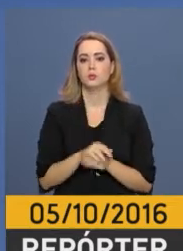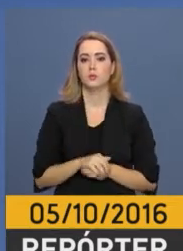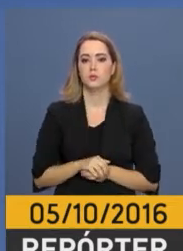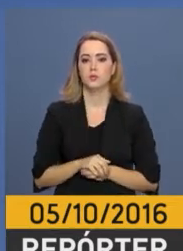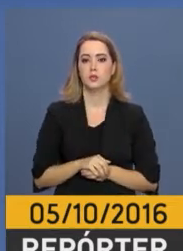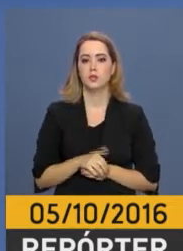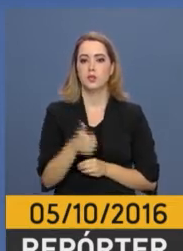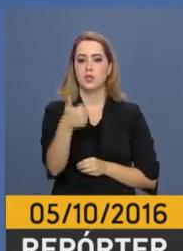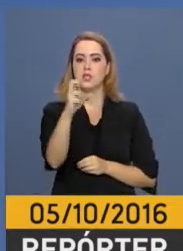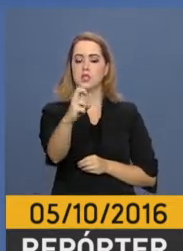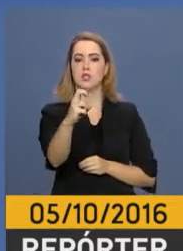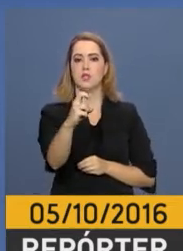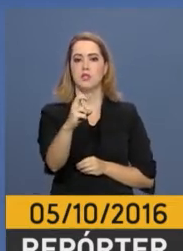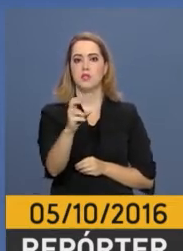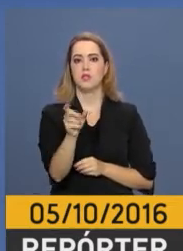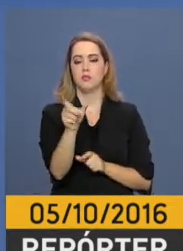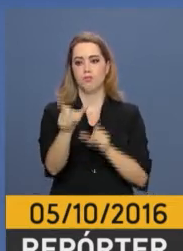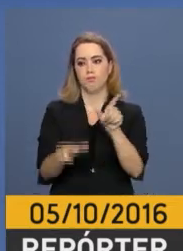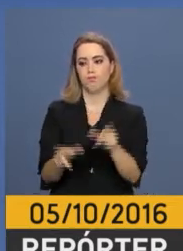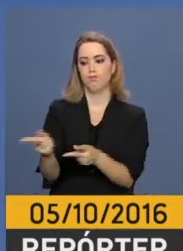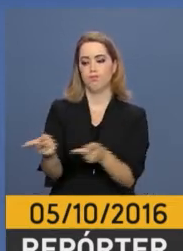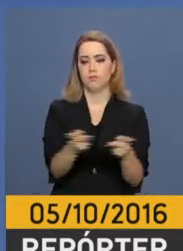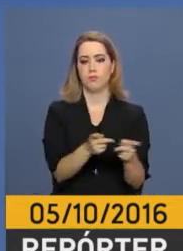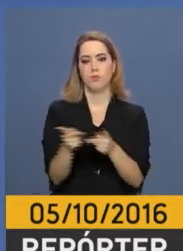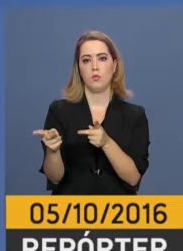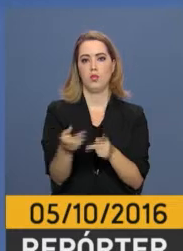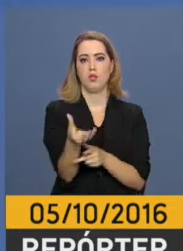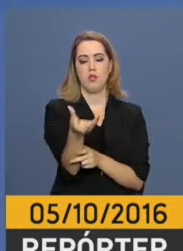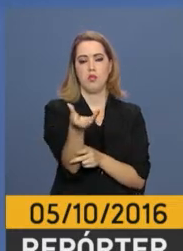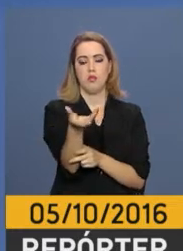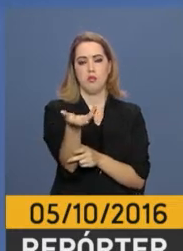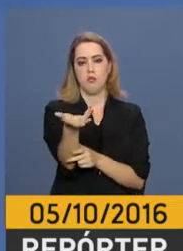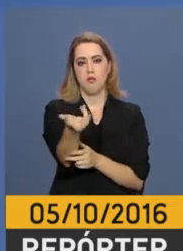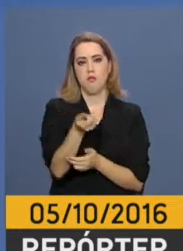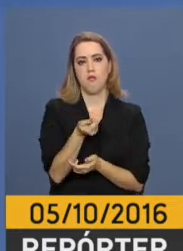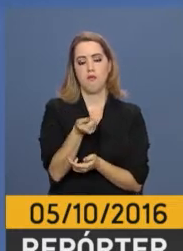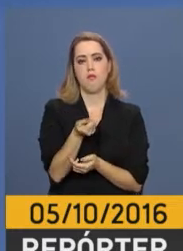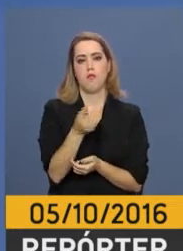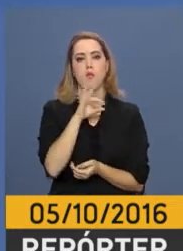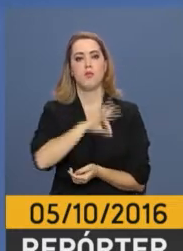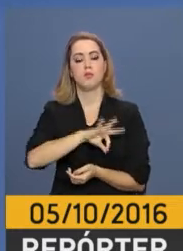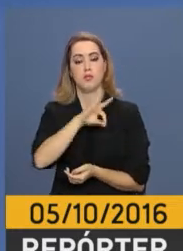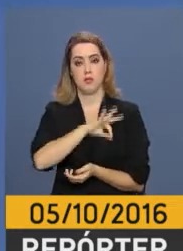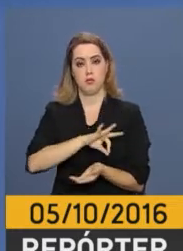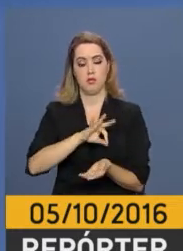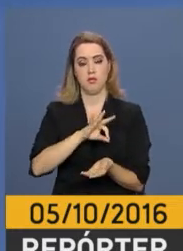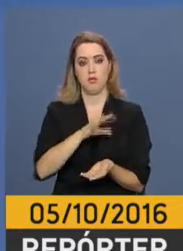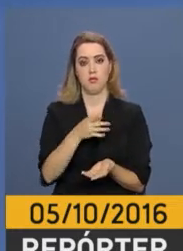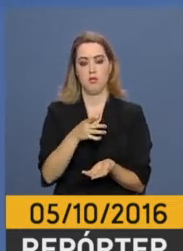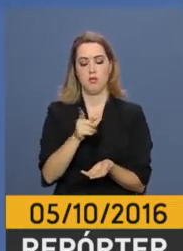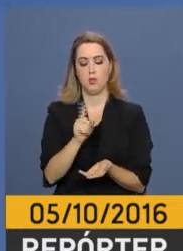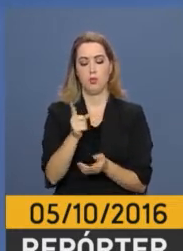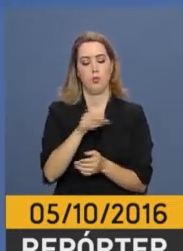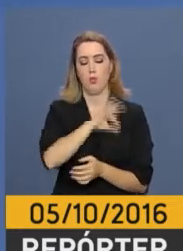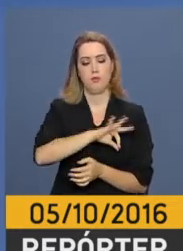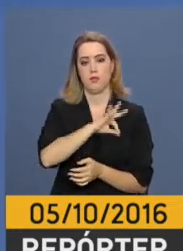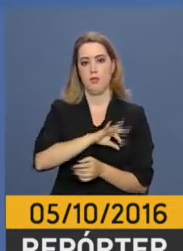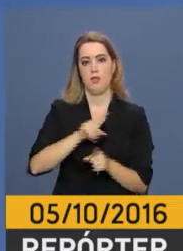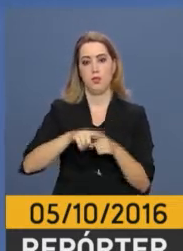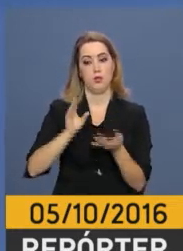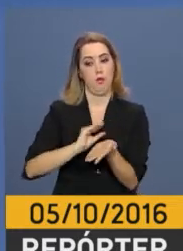15 visitadores eles vão ganhar um salário vão ter um repasse não é um salário não pagar não